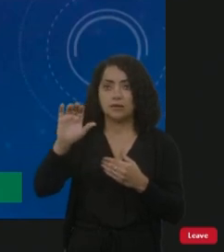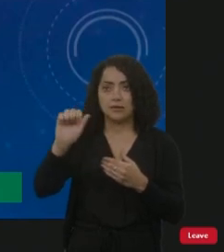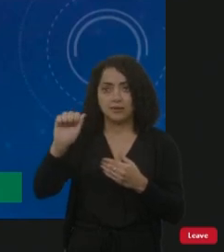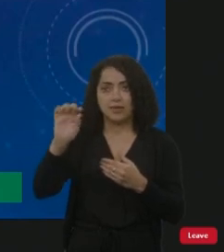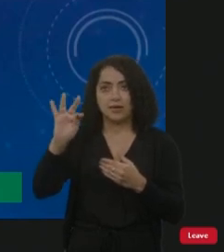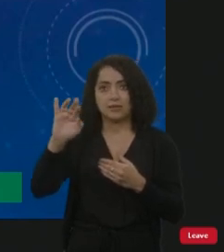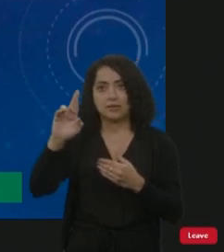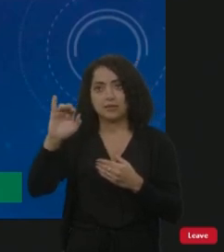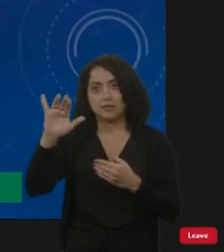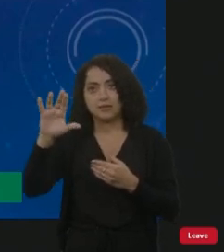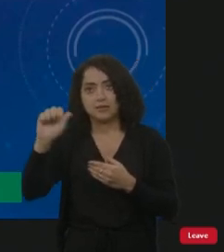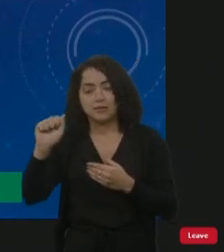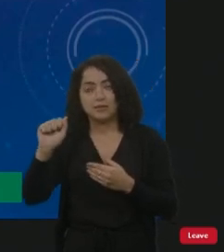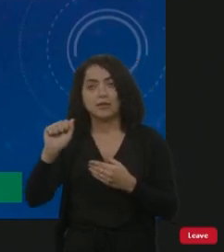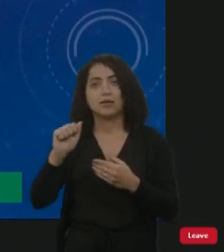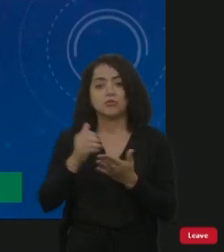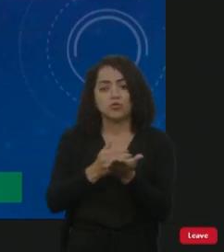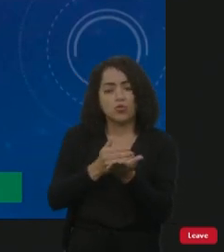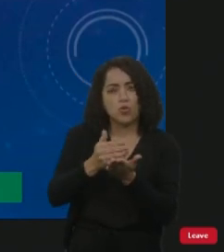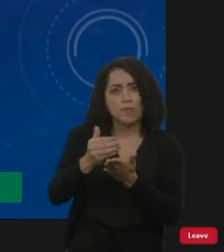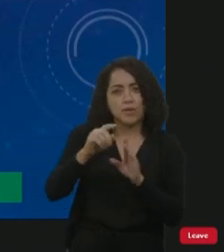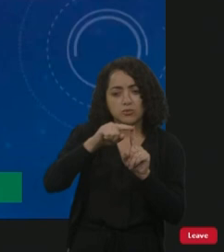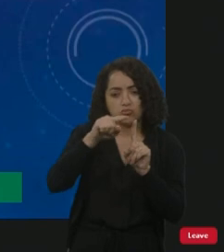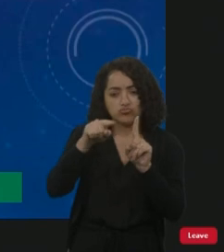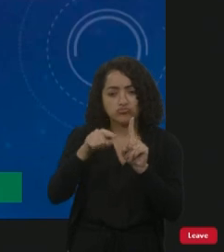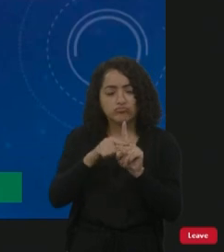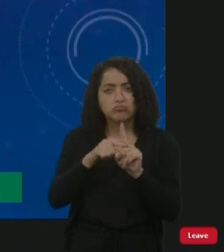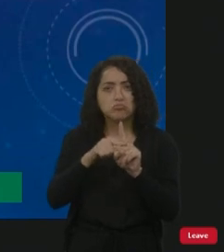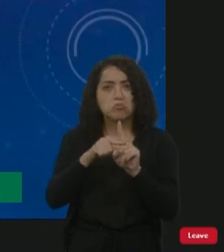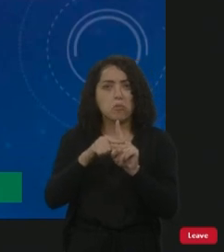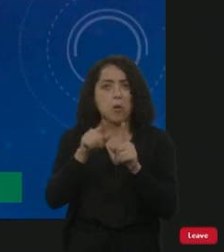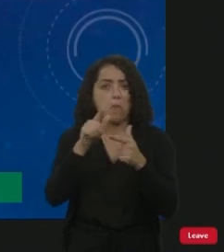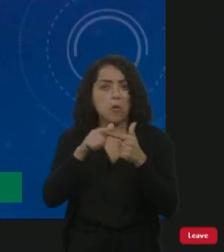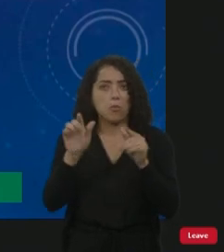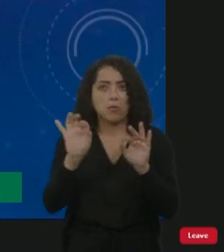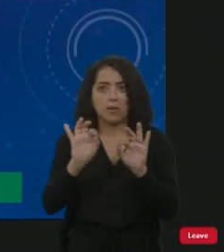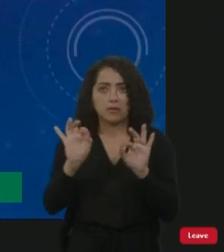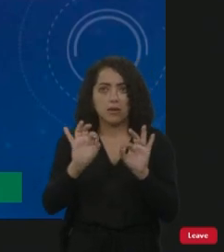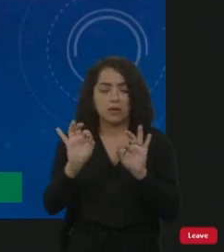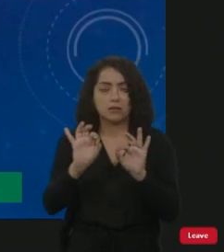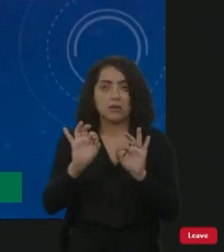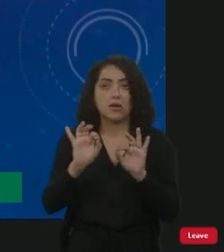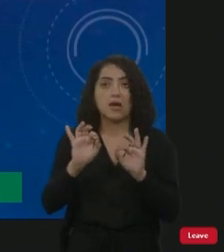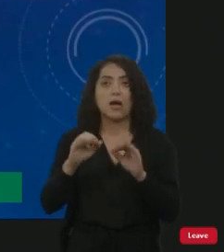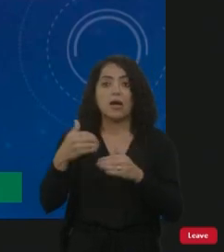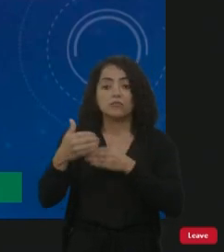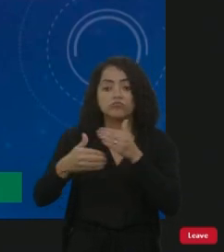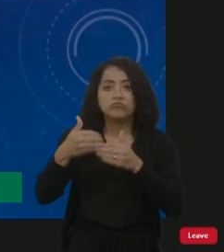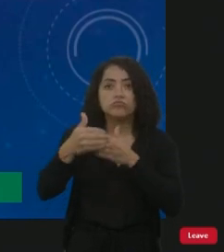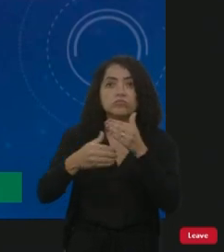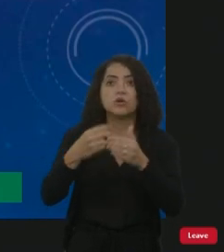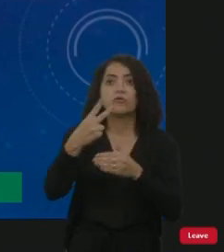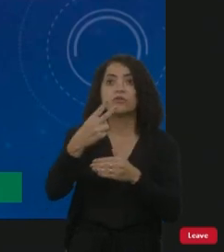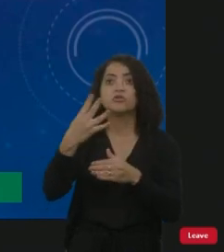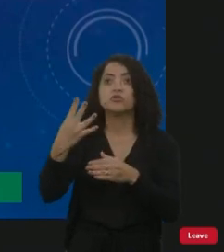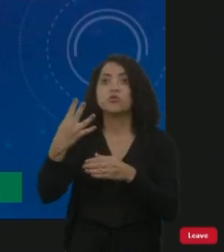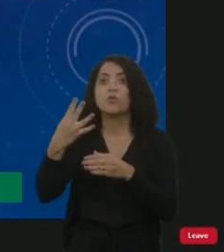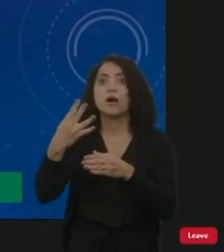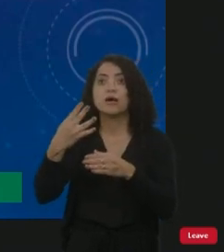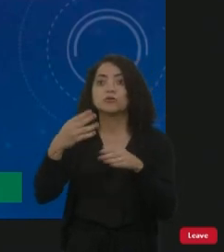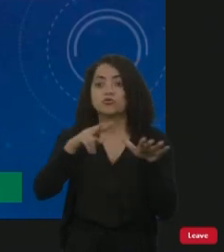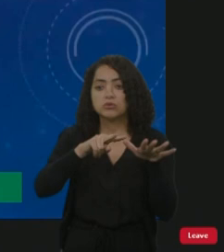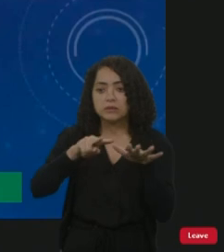no início da gestação, sem nenhuma queixa, né? Com 24 semanas de vida, já foi notado